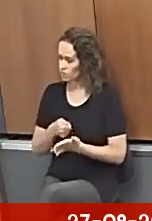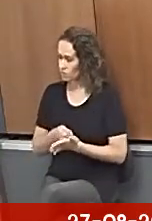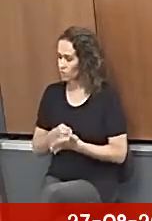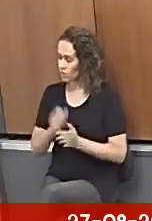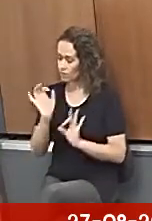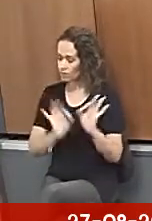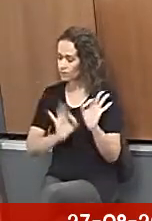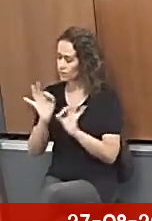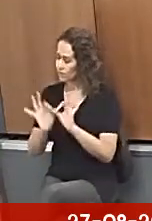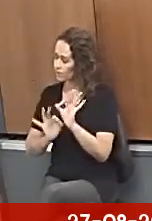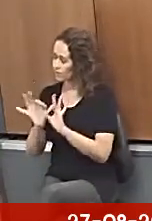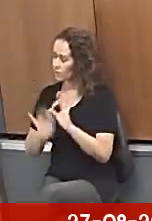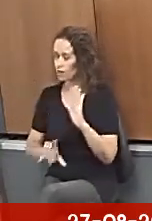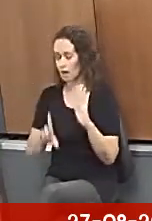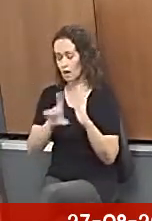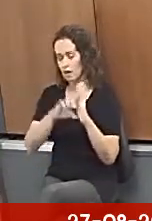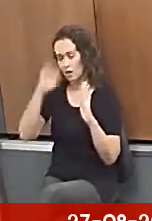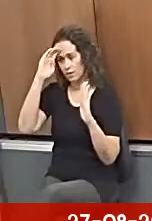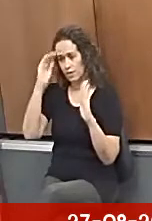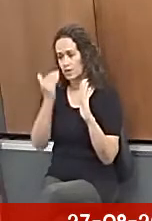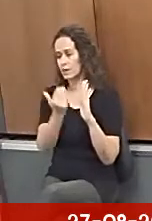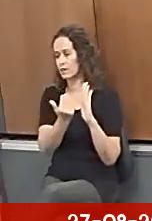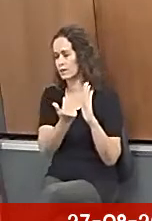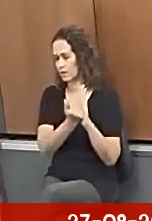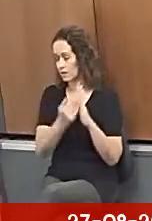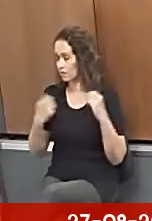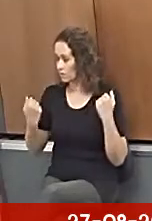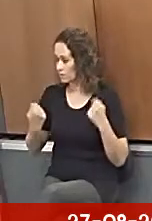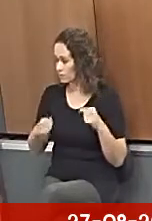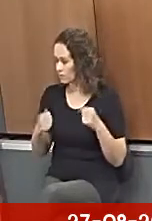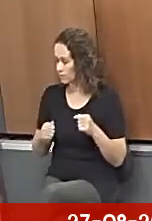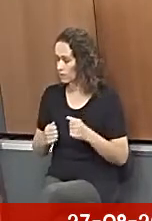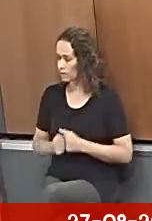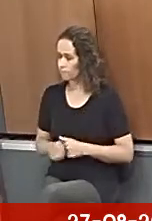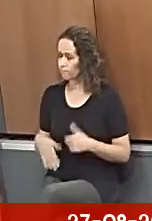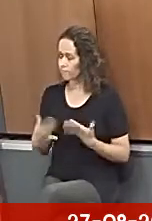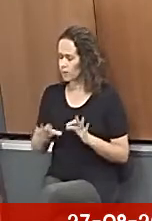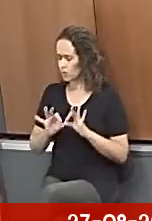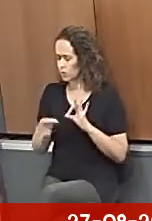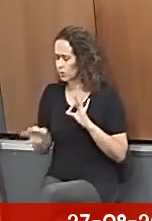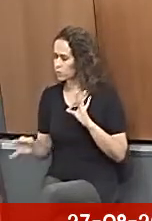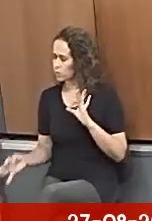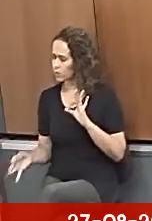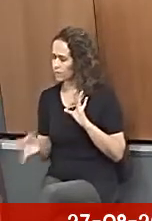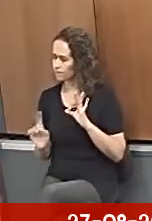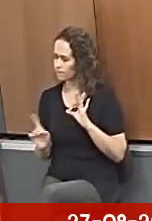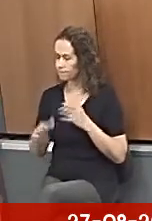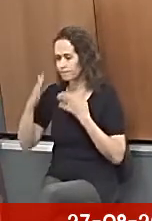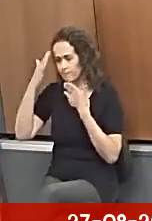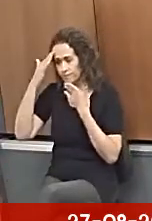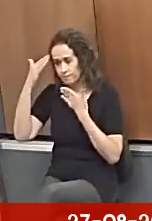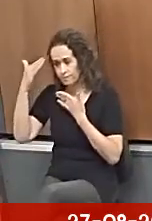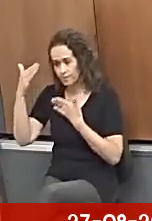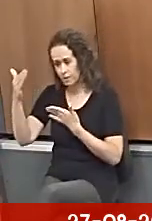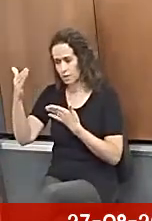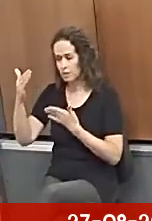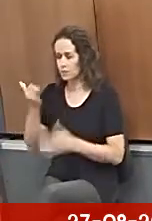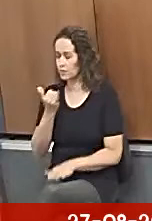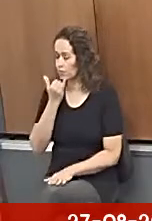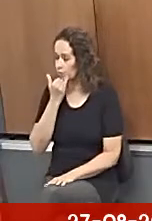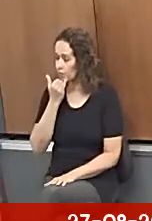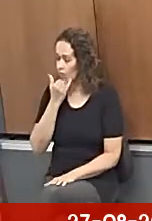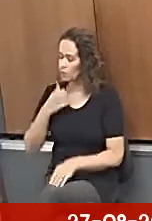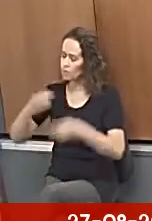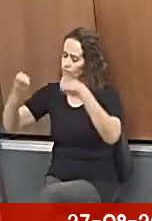cumprir a lei que se o organizador não cumprir a lei ele deveria cumprir então assim eu não vou me prolongar agradeço e peço desculpa esse é o meu